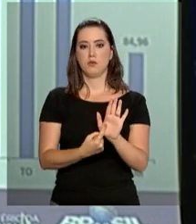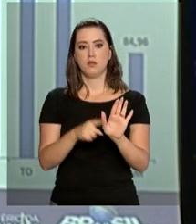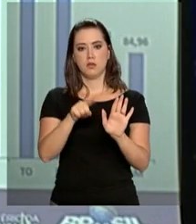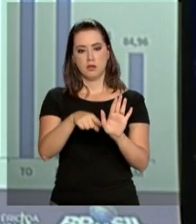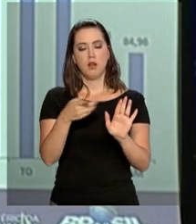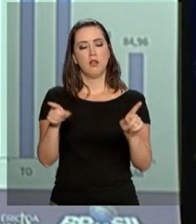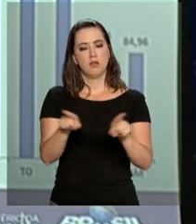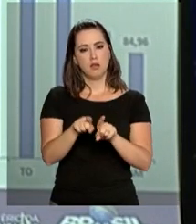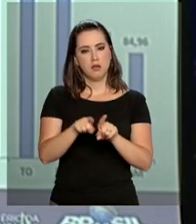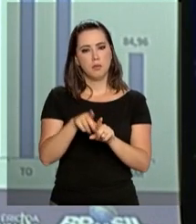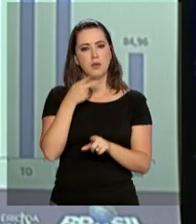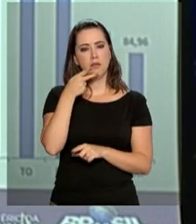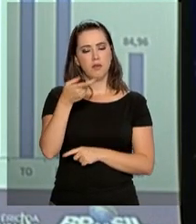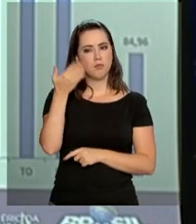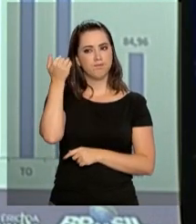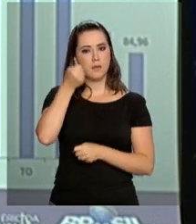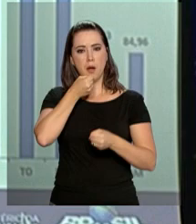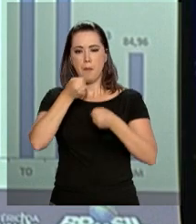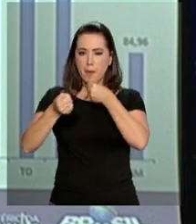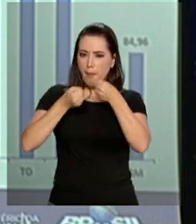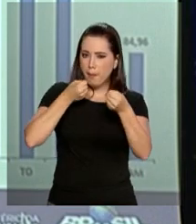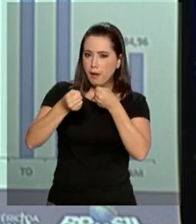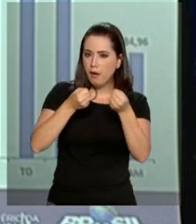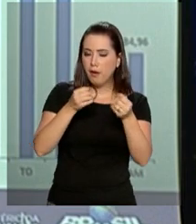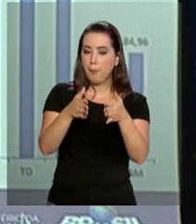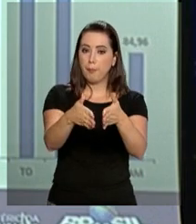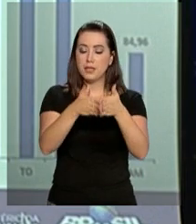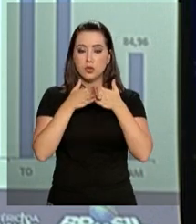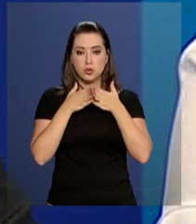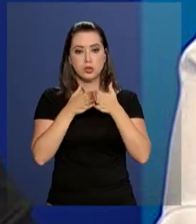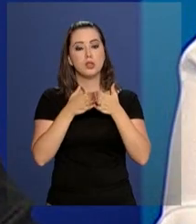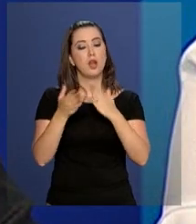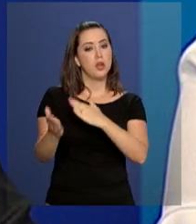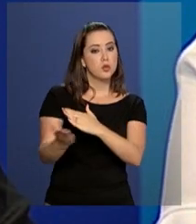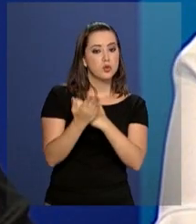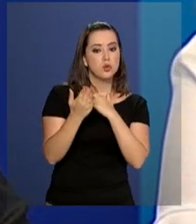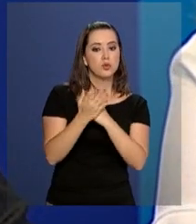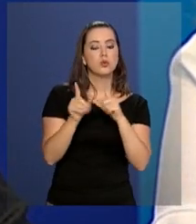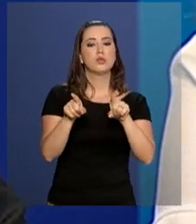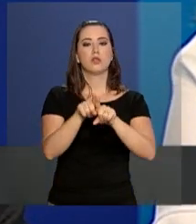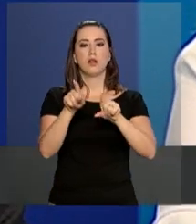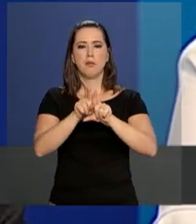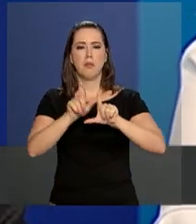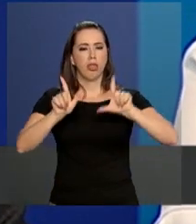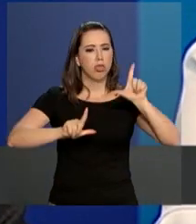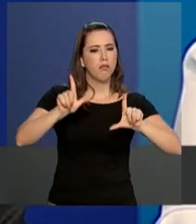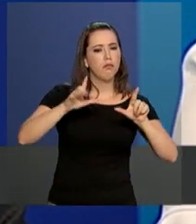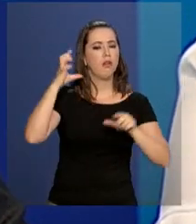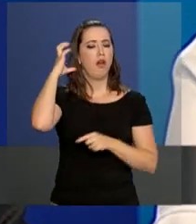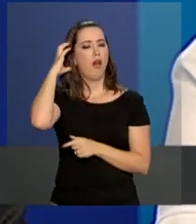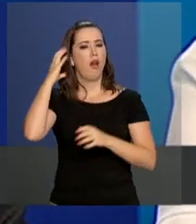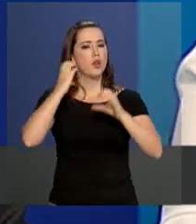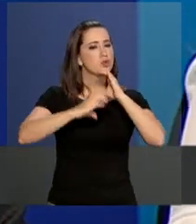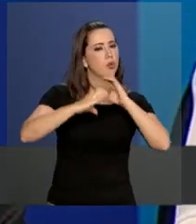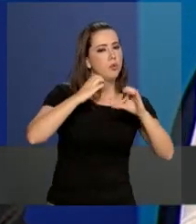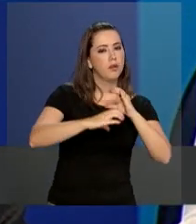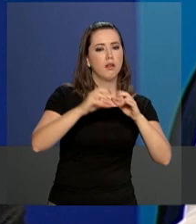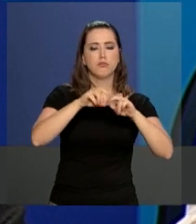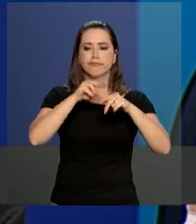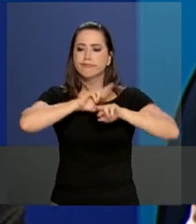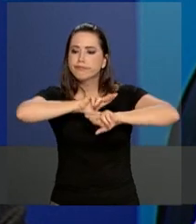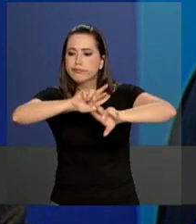compartilhar nas últimas entrevistas em todos os momentos eu pedi apoio também os meios de comunicação para nos a nos ajudar